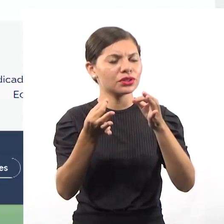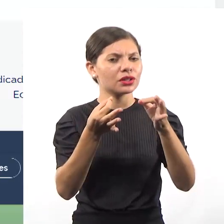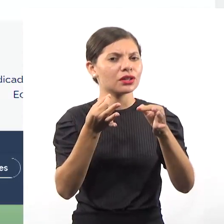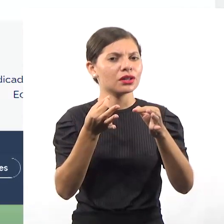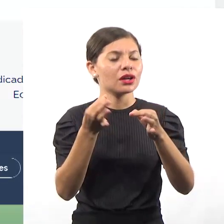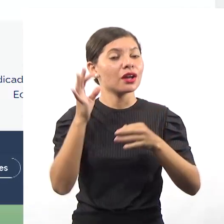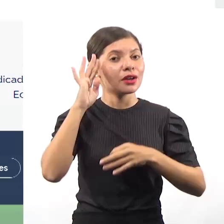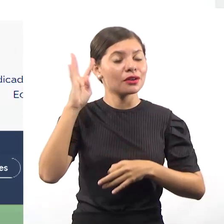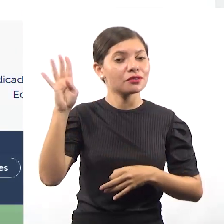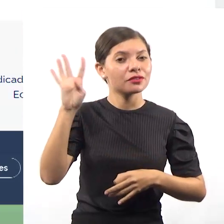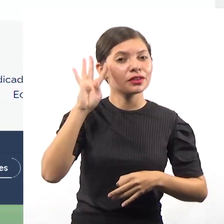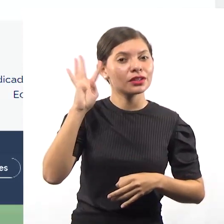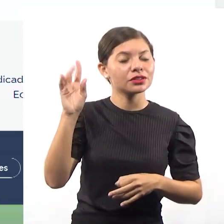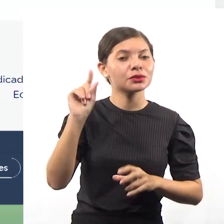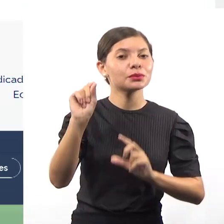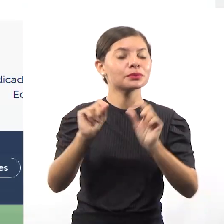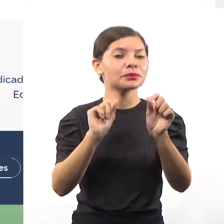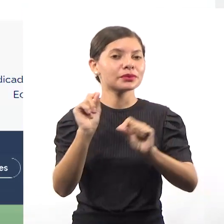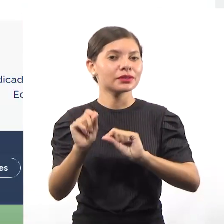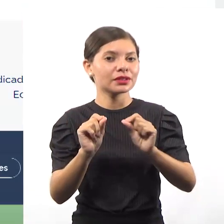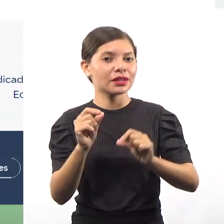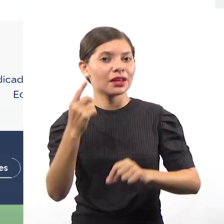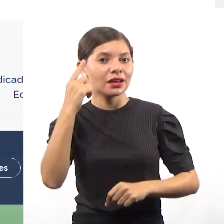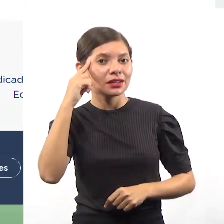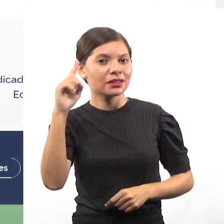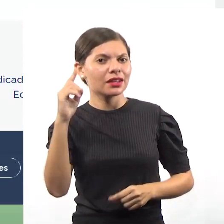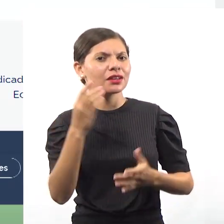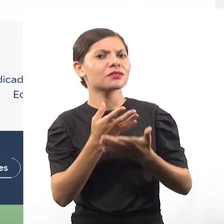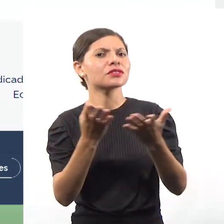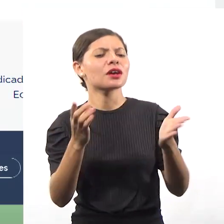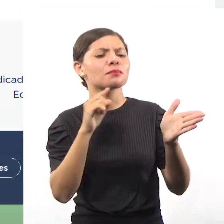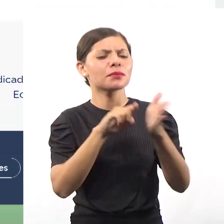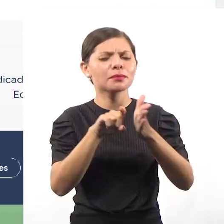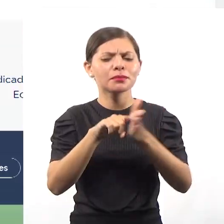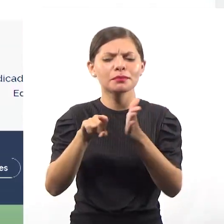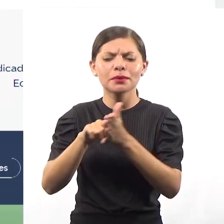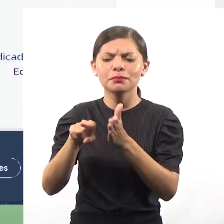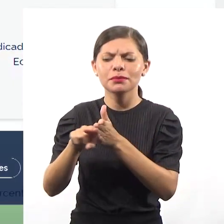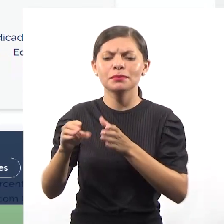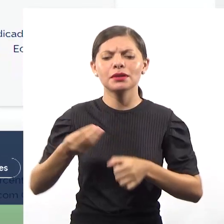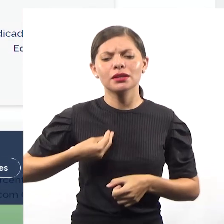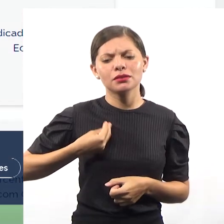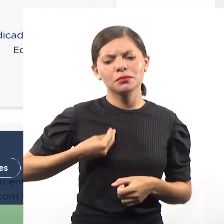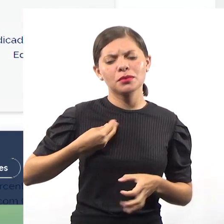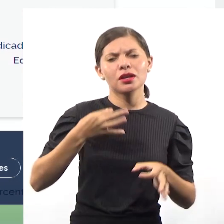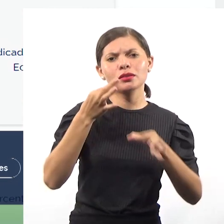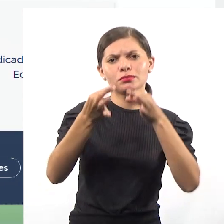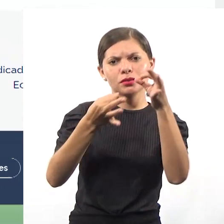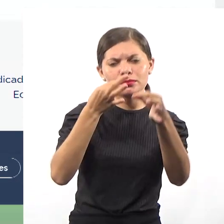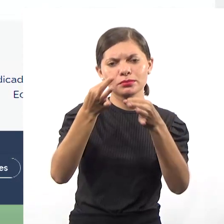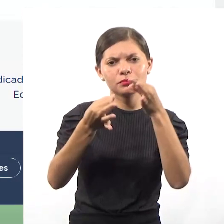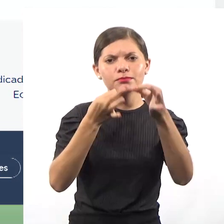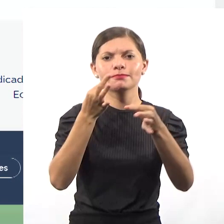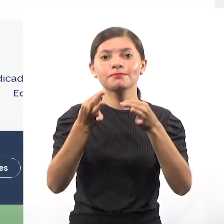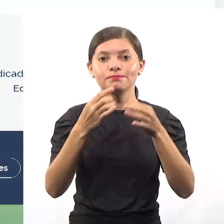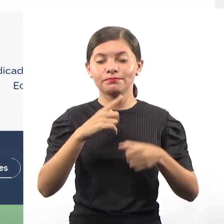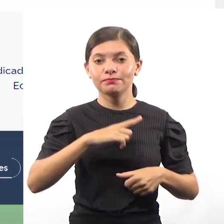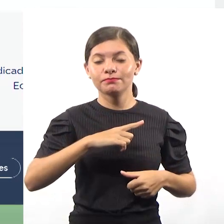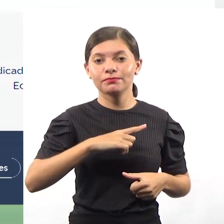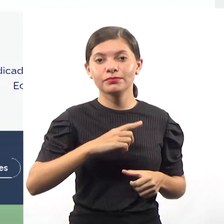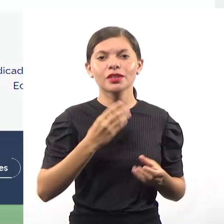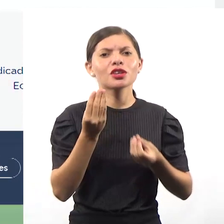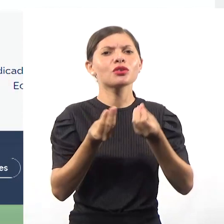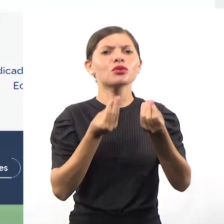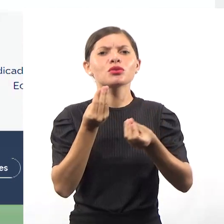crítica reflete a ideia de que você questiona a realidade, de que você traça argumentos. Então, para você saber